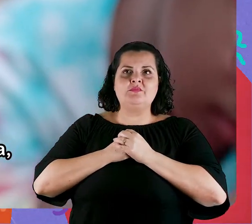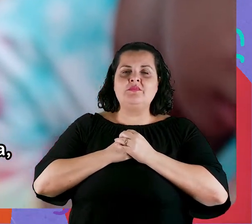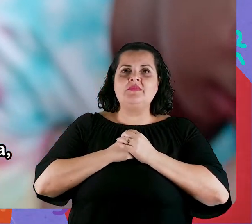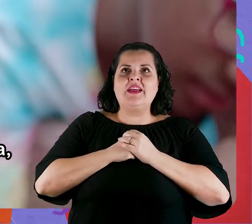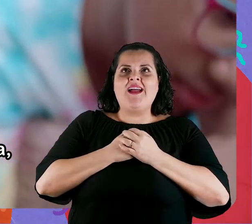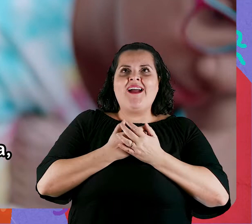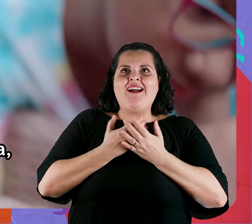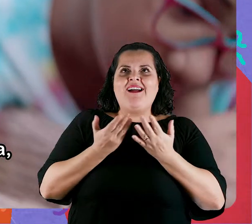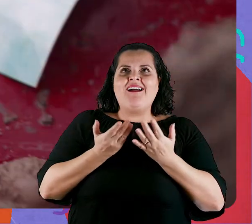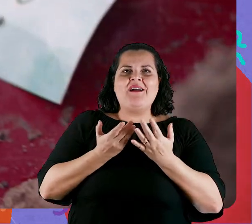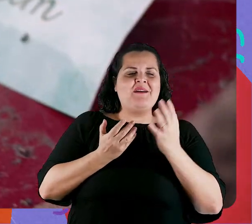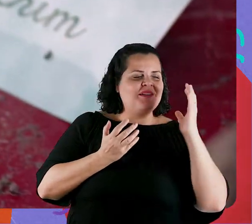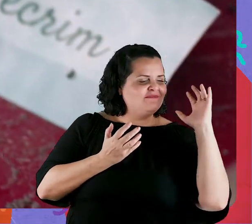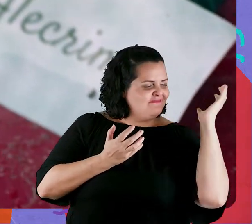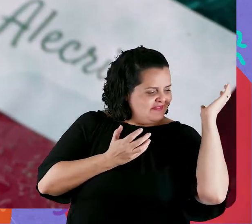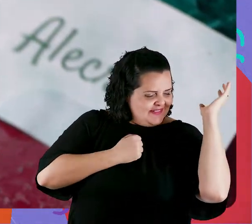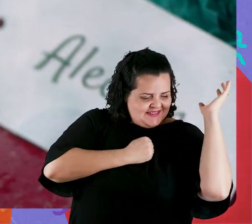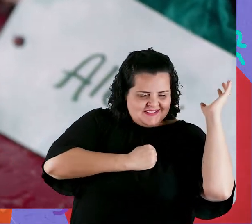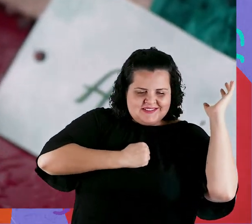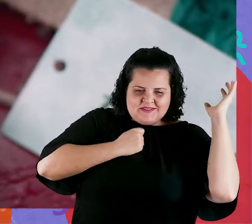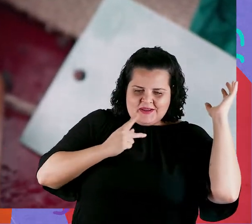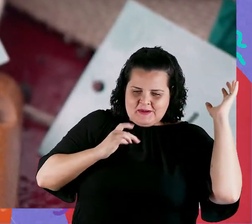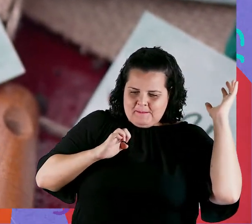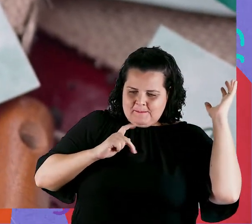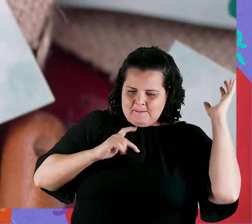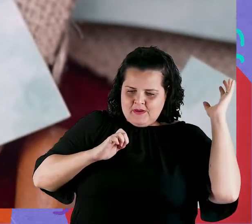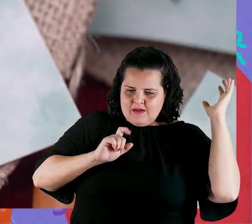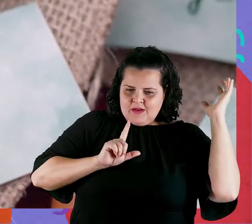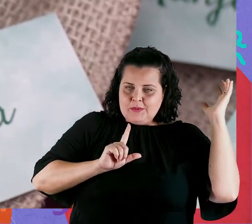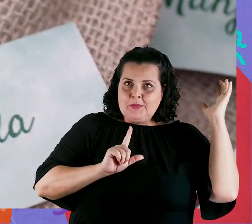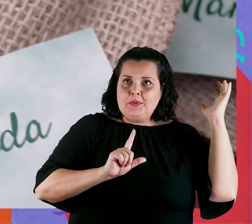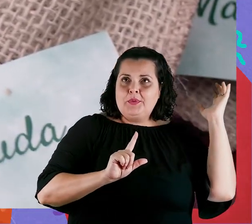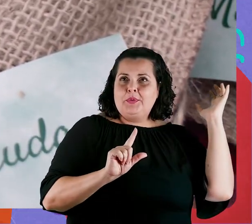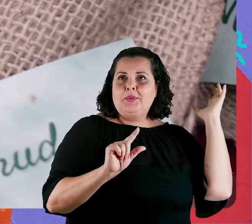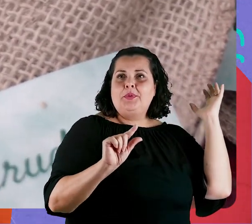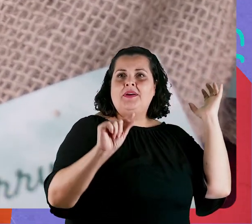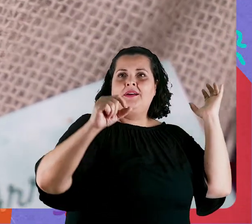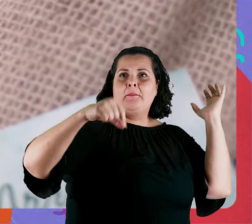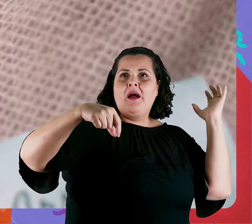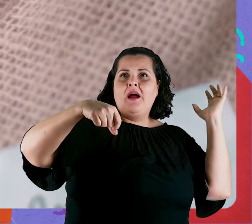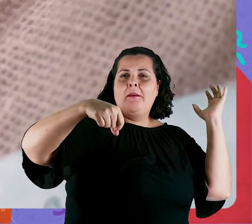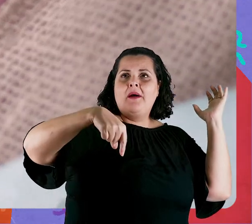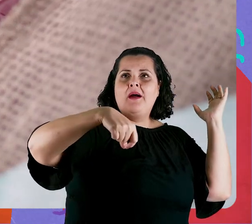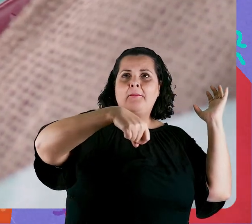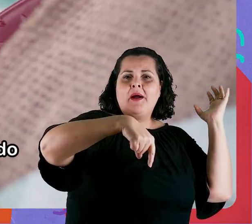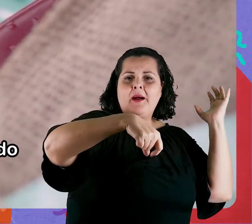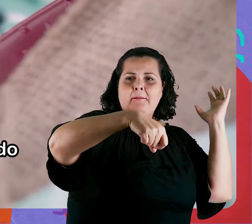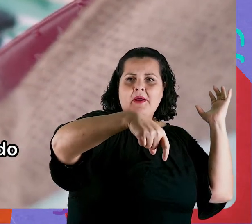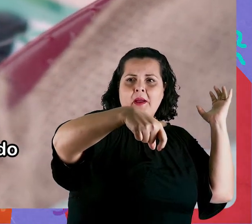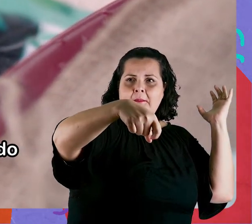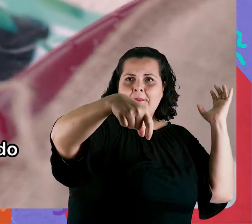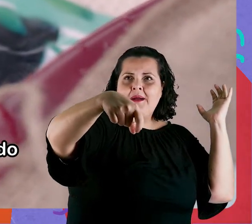dela basta olhar para o horizonte as sementes que levou consigo elas e-mail pelo caminho e hoje crescem a cada dia